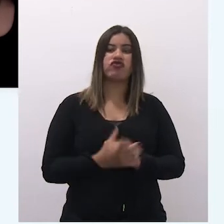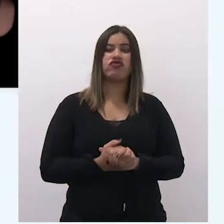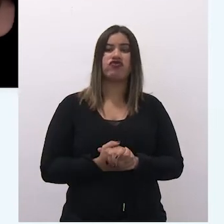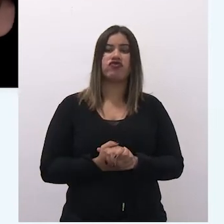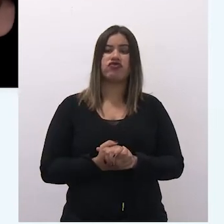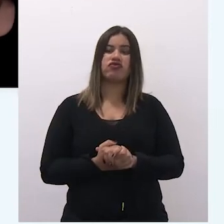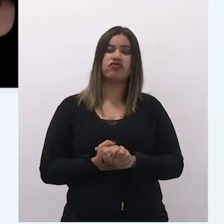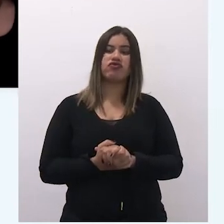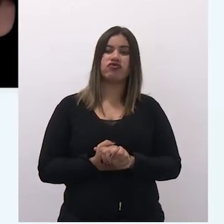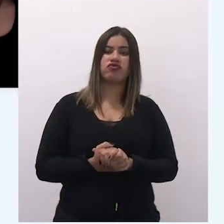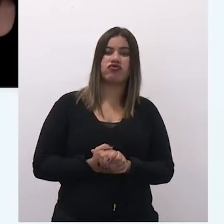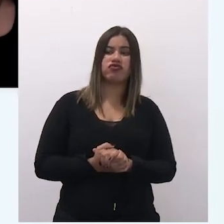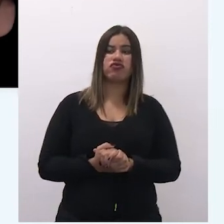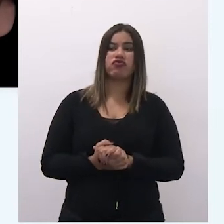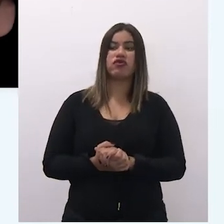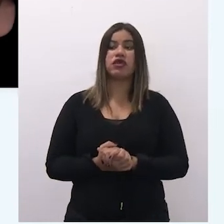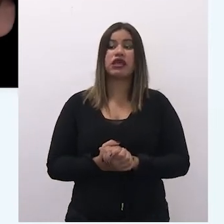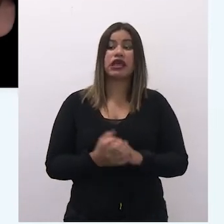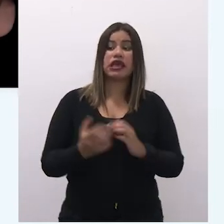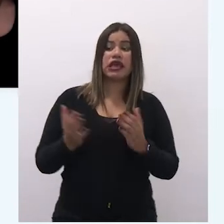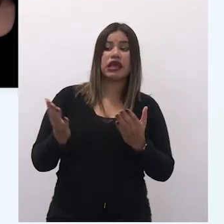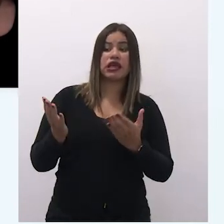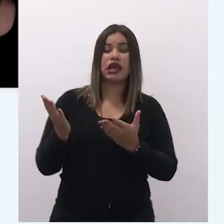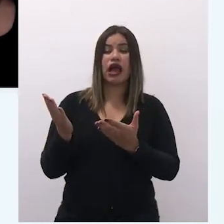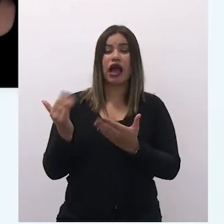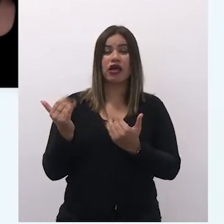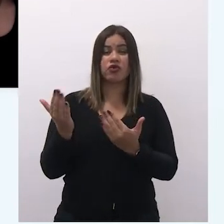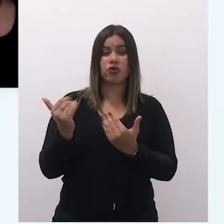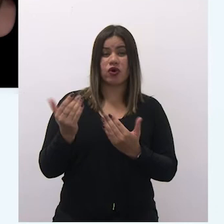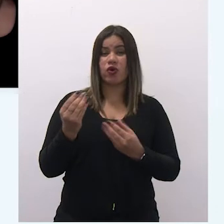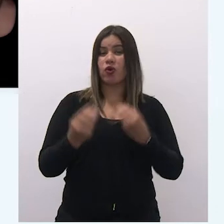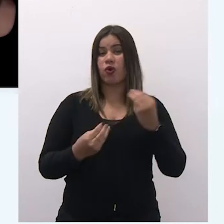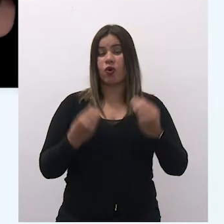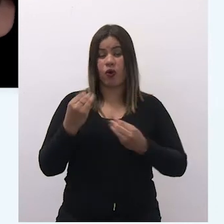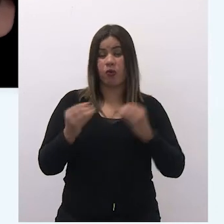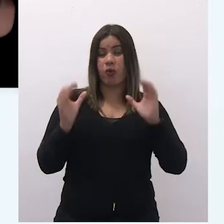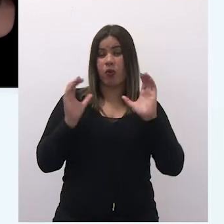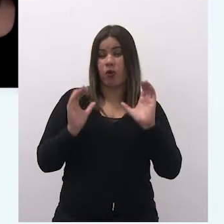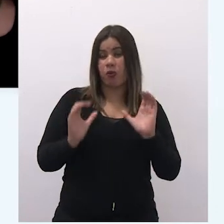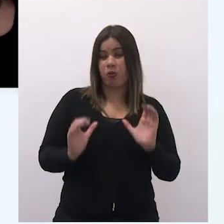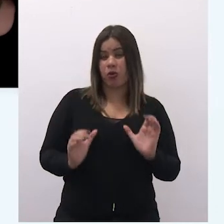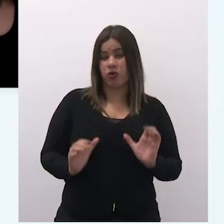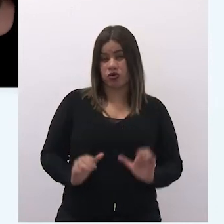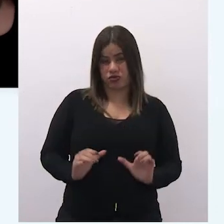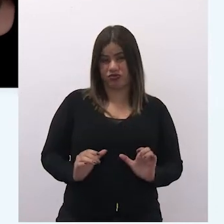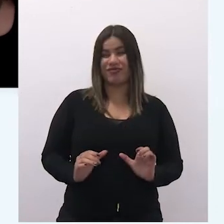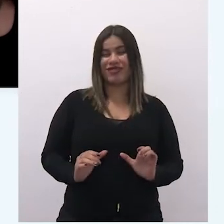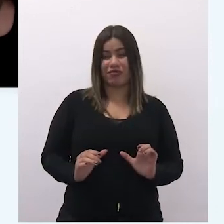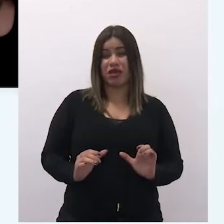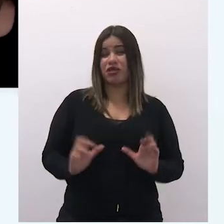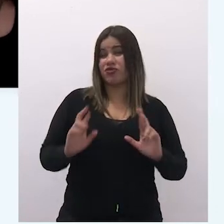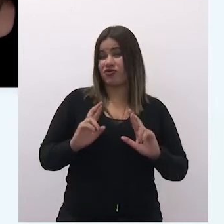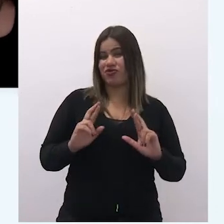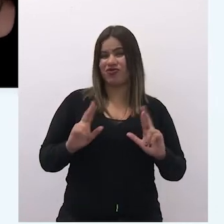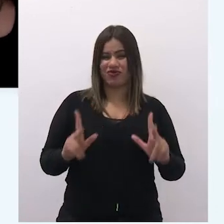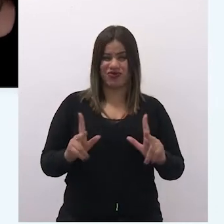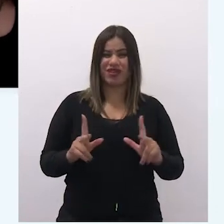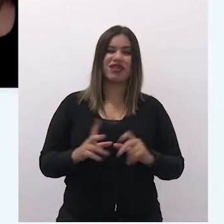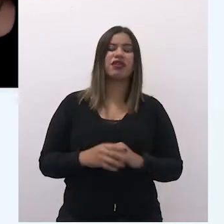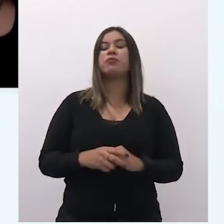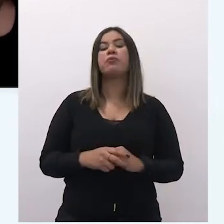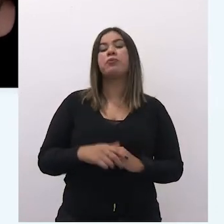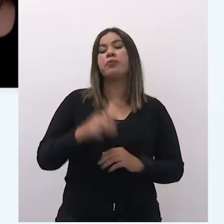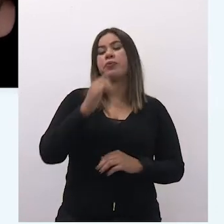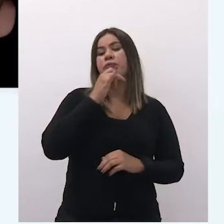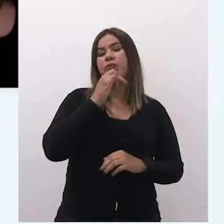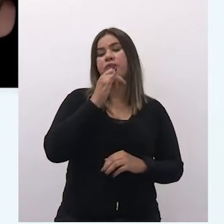esses pré-adolescentes ou esses adolescentes, eles tendem a ter um comportamento, inclusive, ao contrário do que a gente pensa, né? Por exemplo,